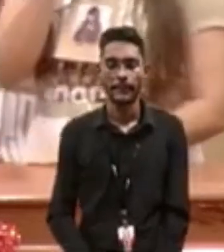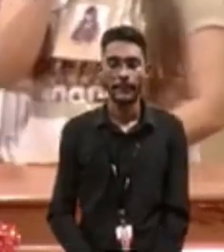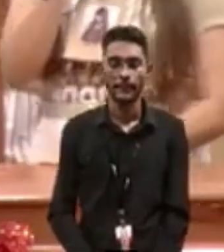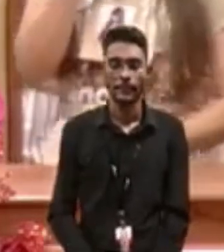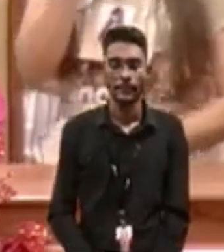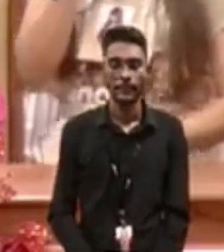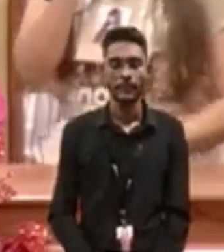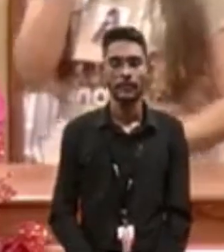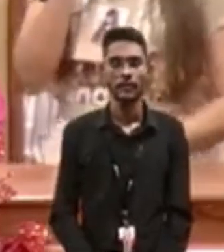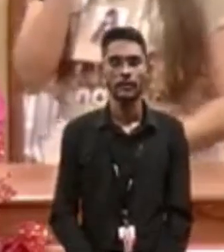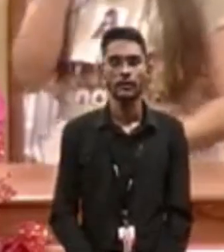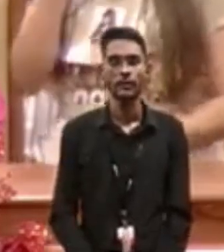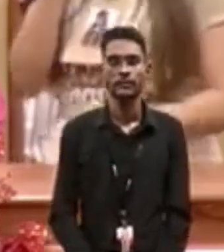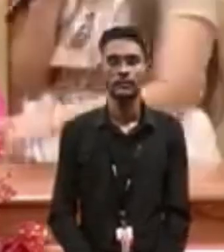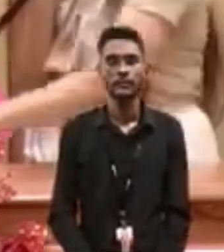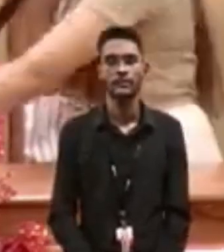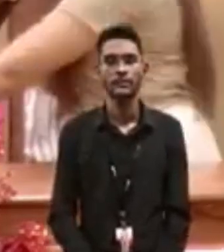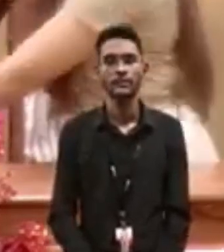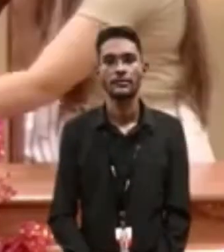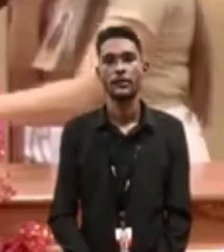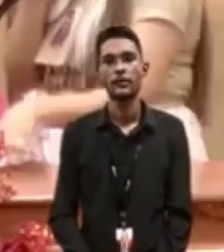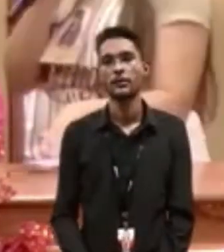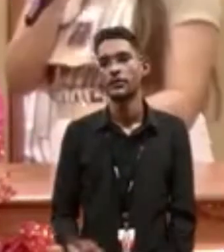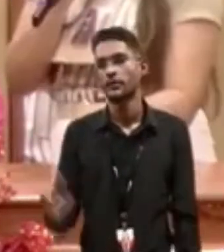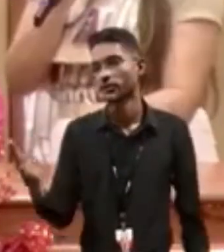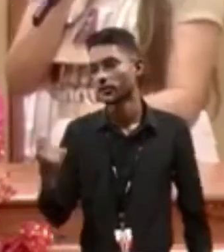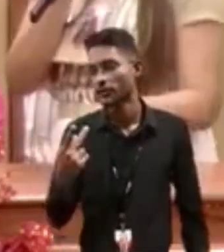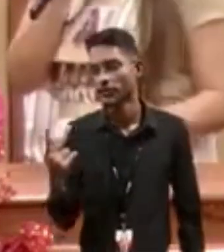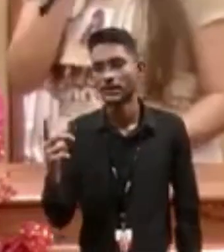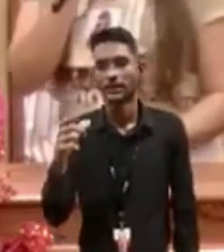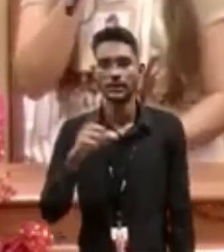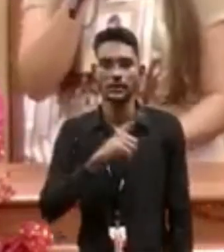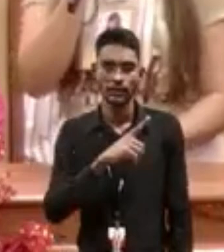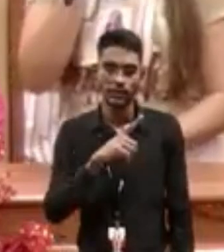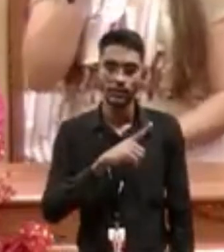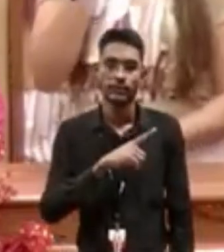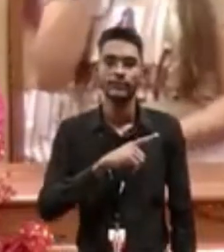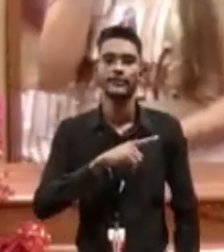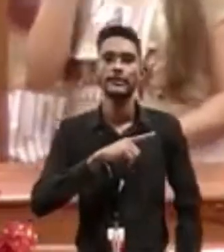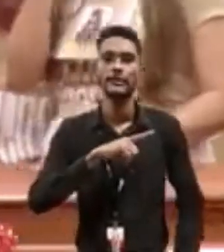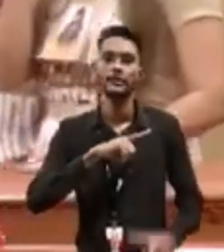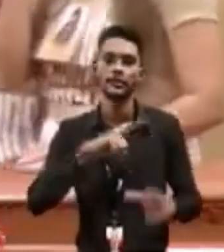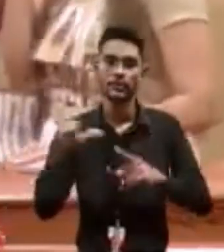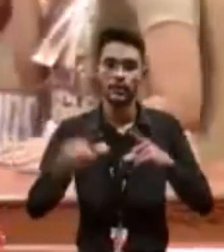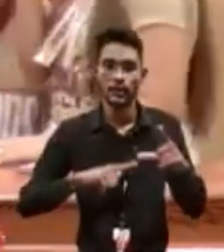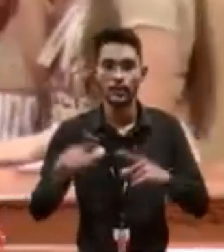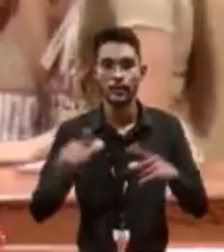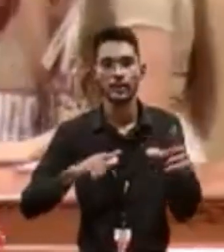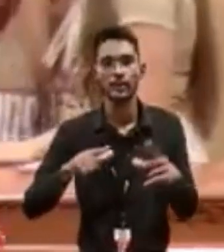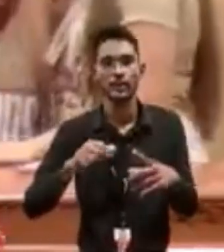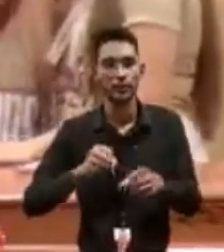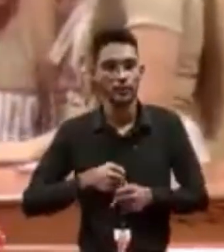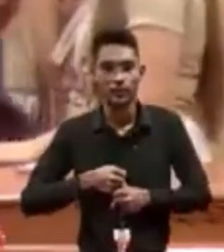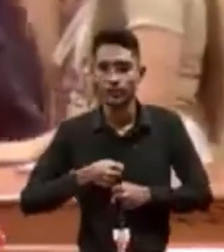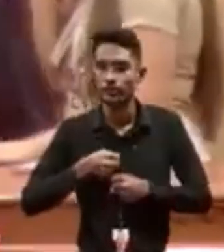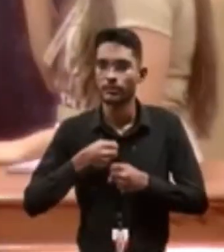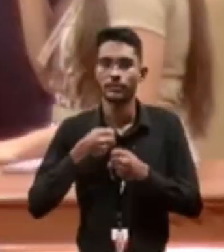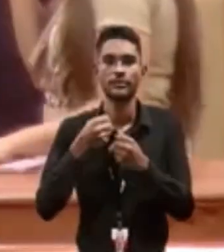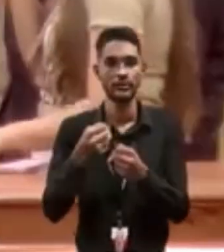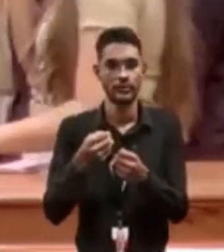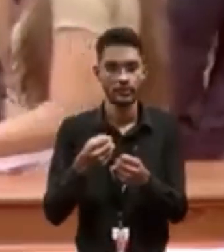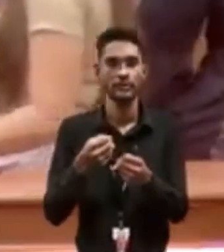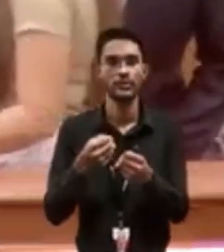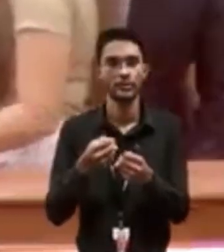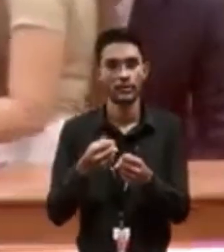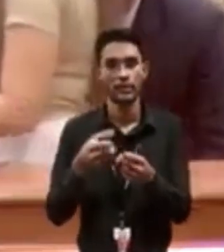Gente, eles têm feito incansavelmente esse trabalho com a maior dedicação. E eles merecem.